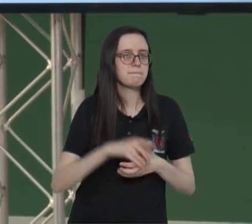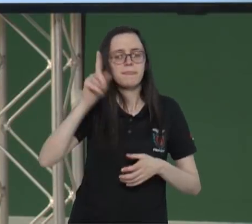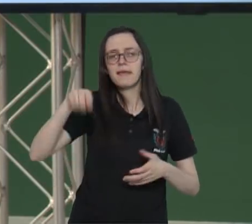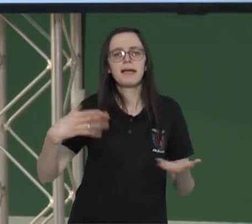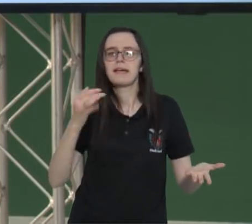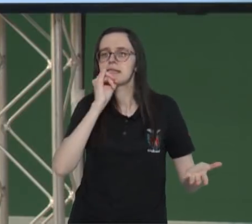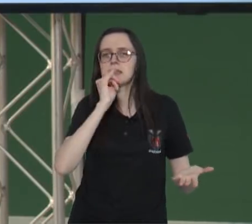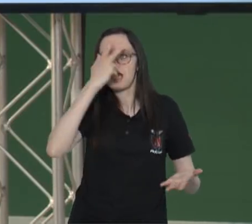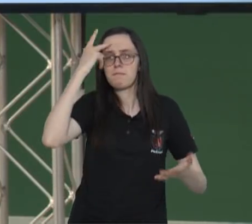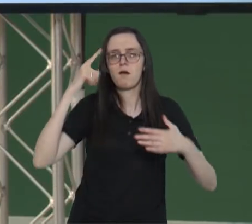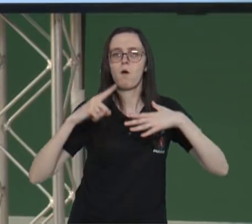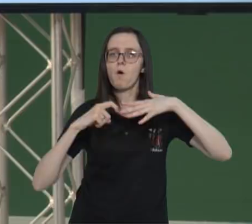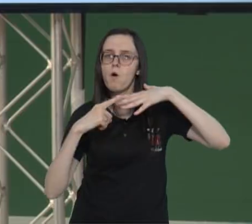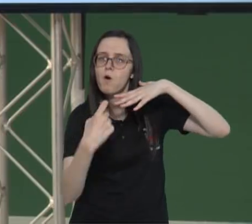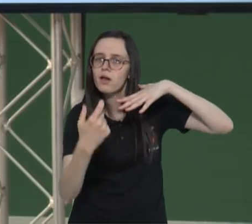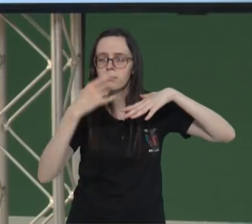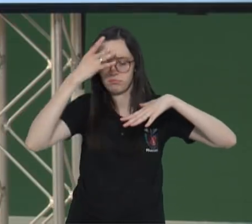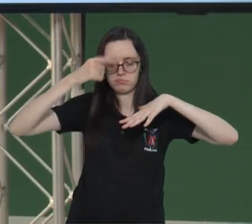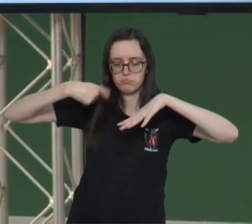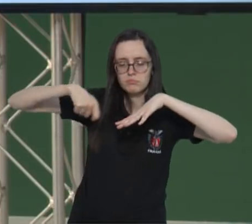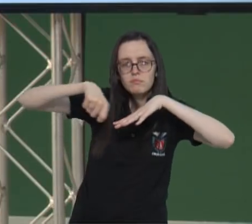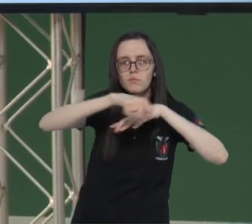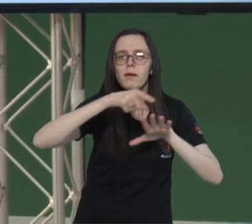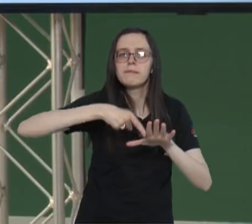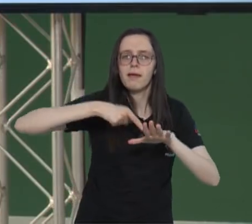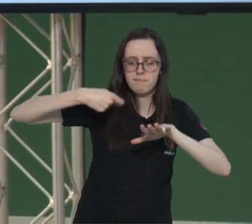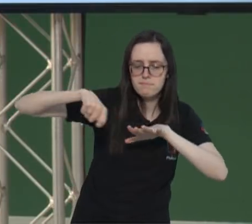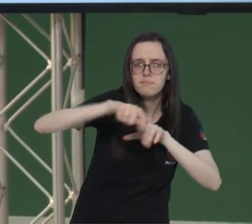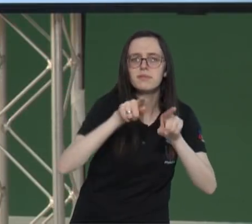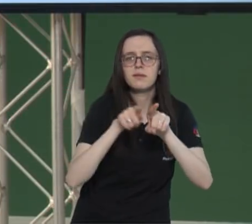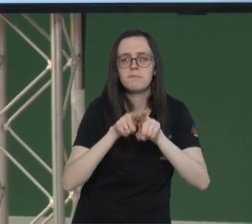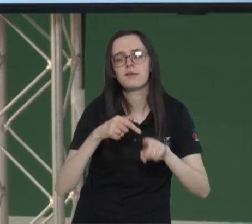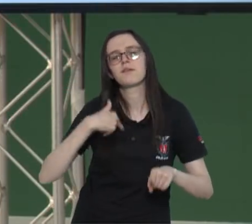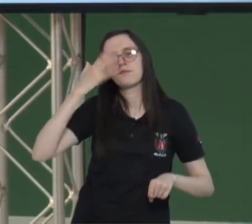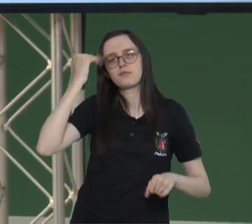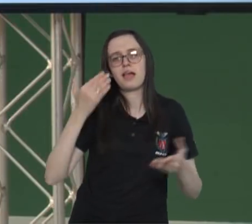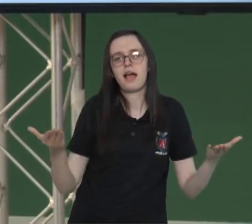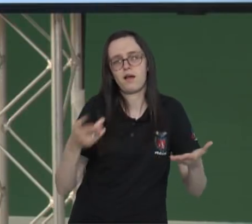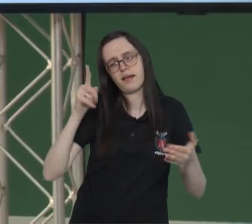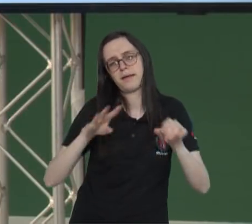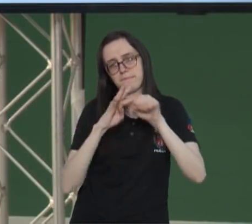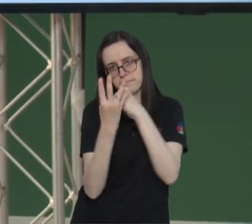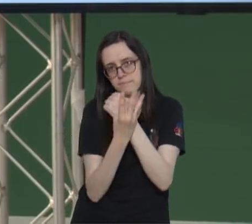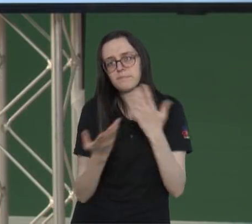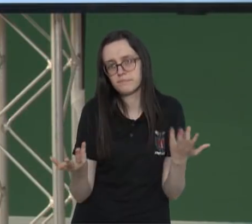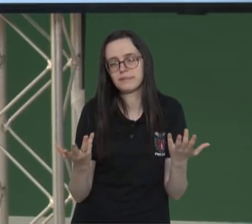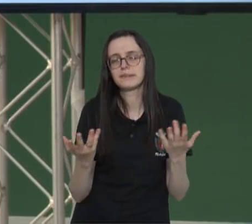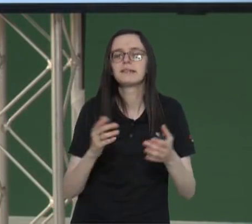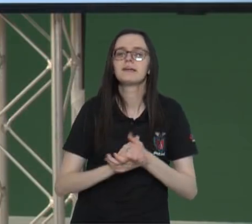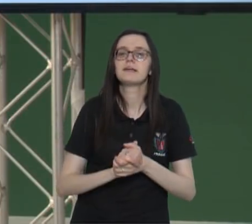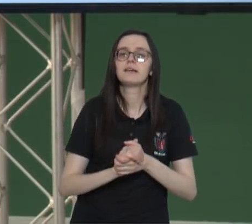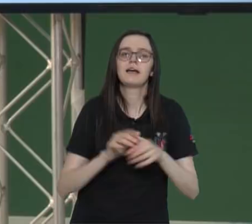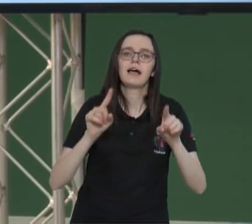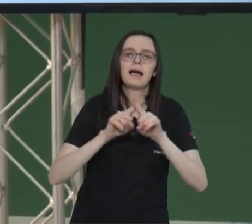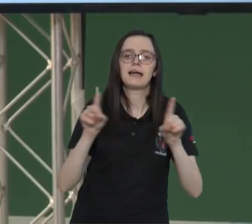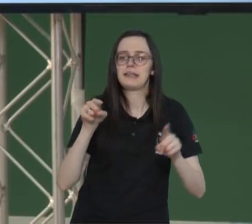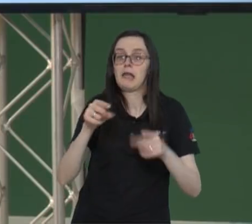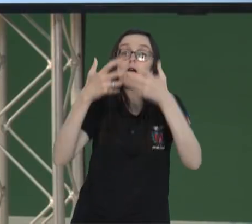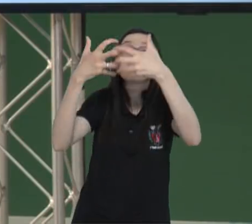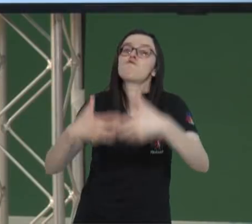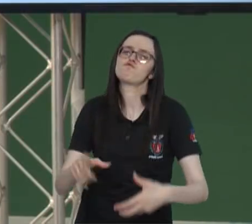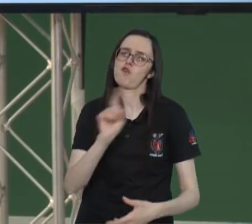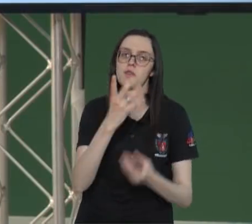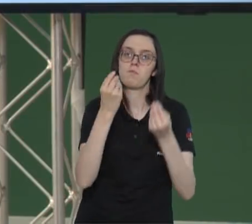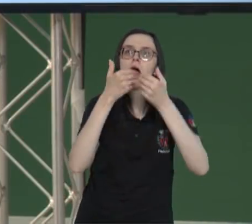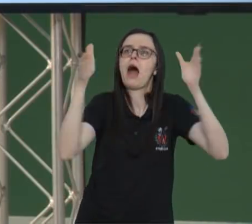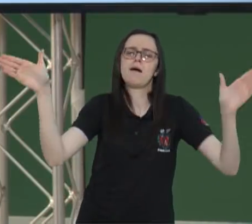que, por exemplo, faz as unhas, né? Manicure, pedicure, por exemplo. Eu sei que agora estamos em pandemia, quarentena, essas coisas, isso não está funcionando muito